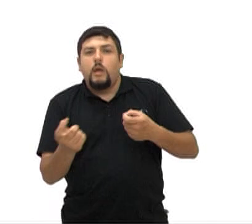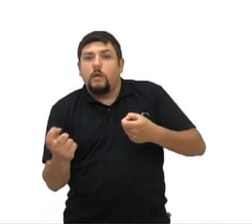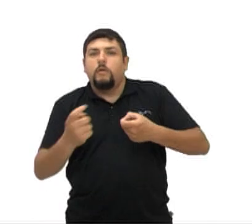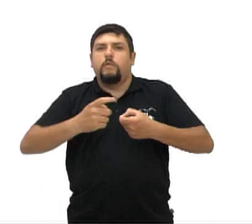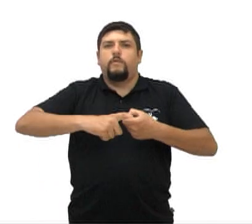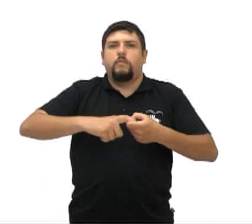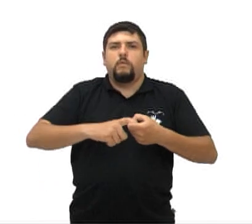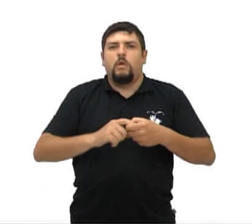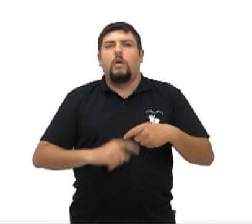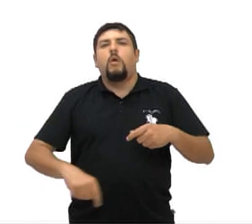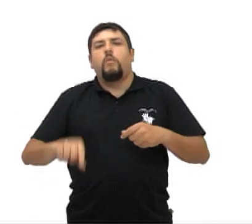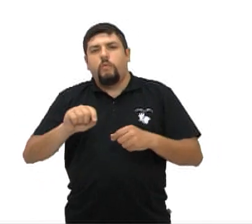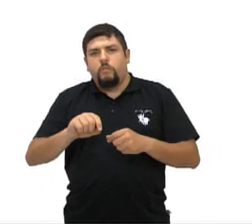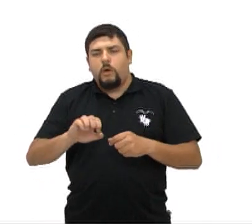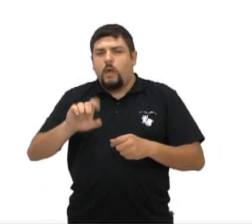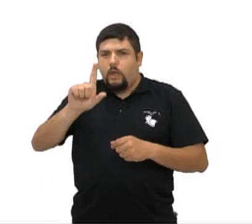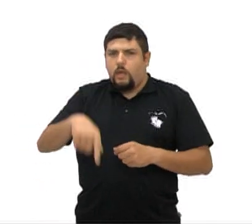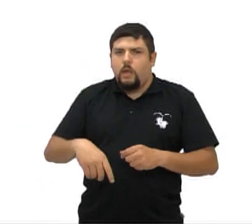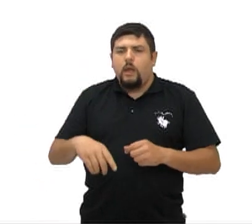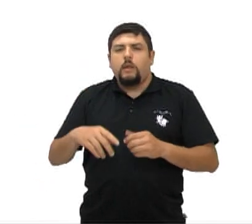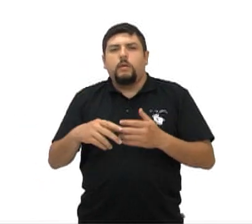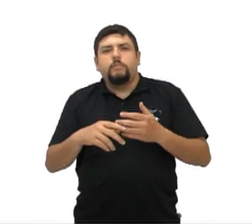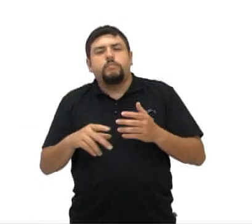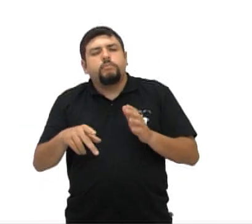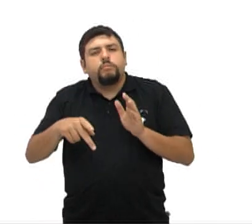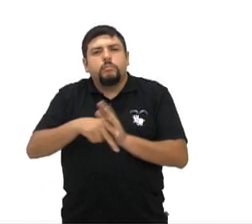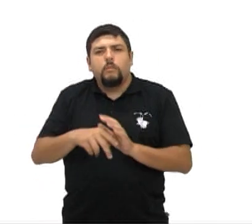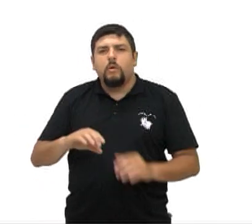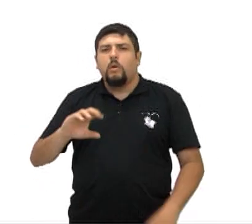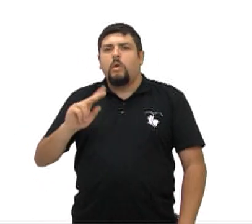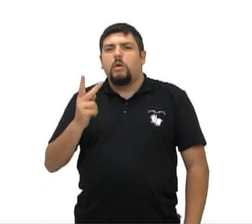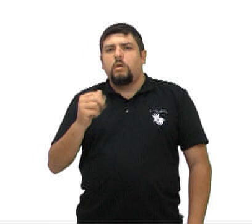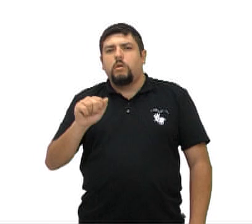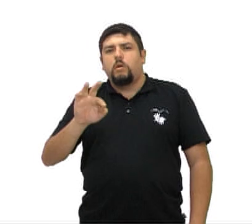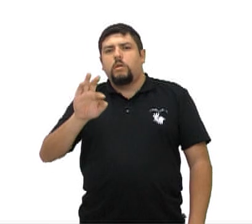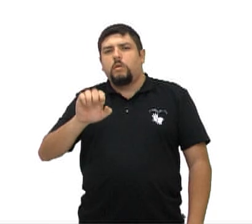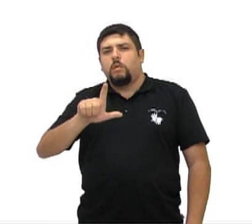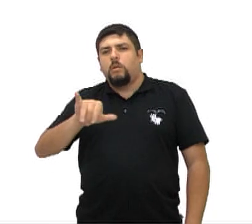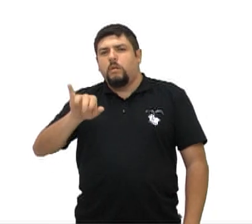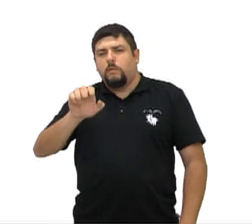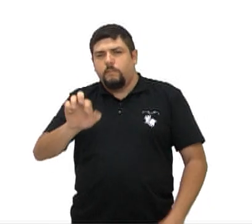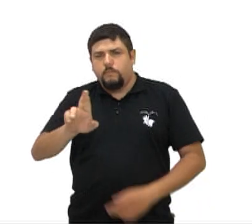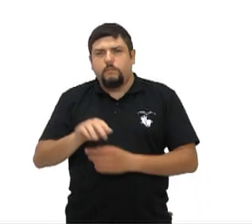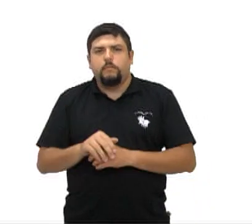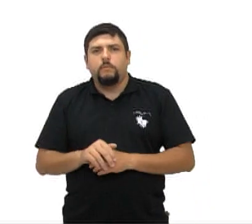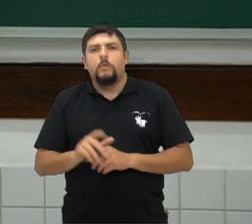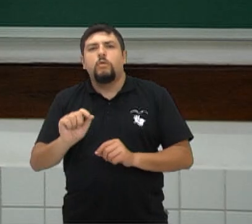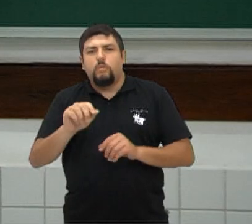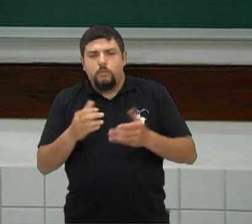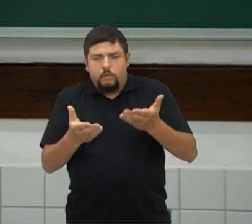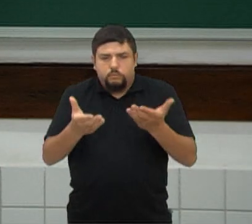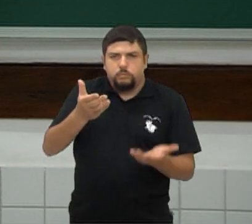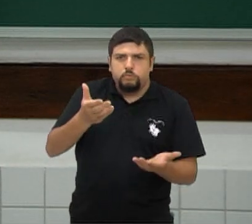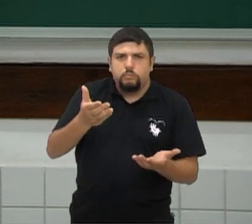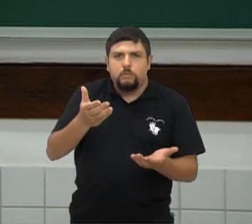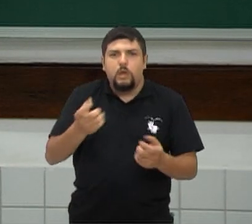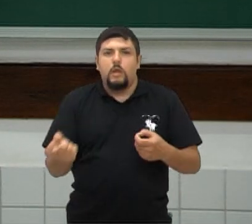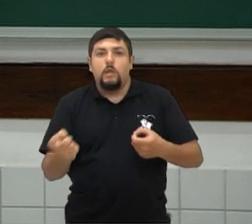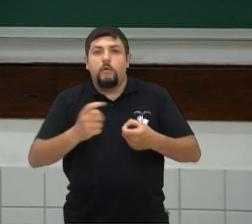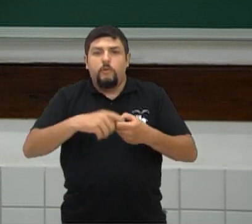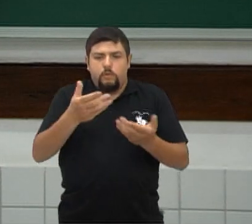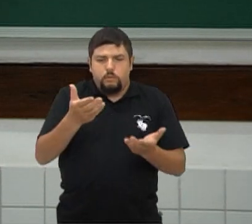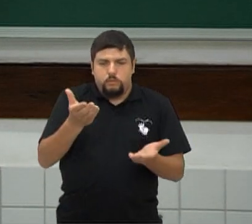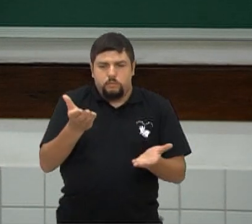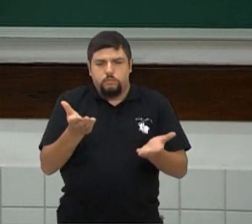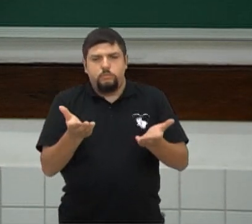isso, que o fator externo que perturba um equilíbrio faz com que a reação retorne ao estado de equilíbrio, ache